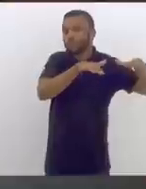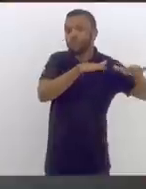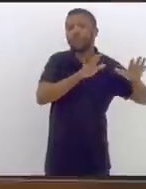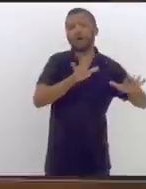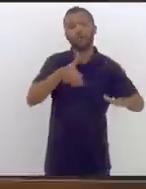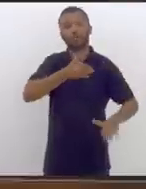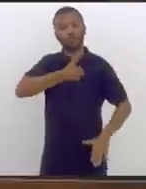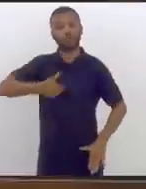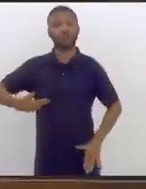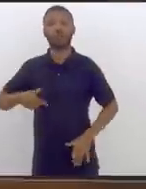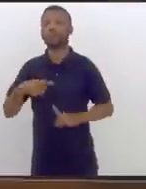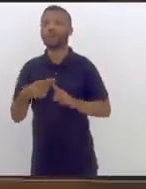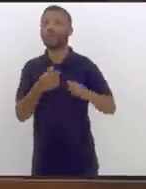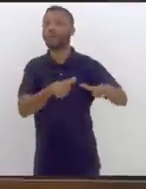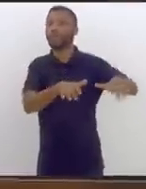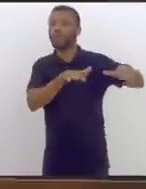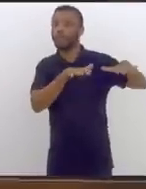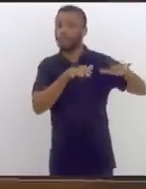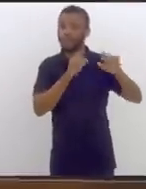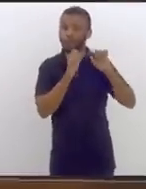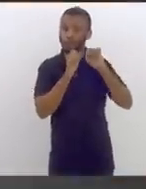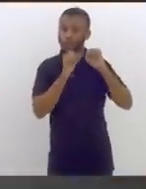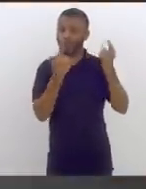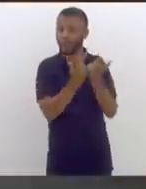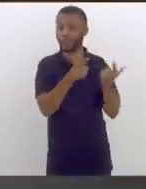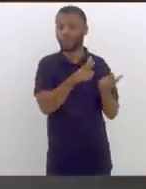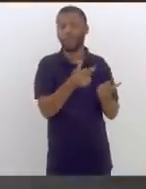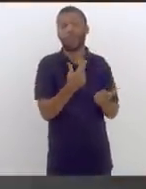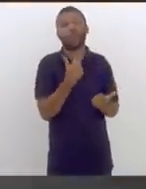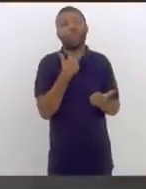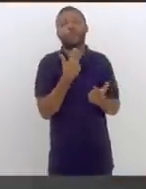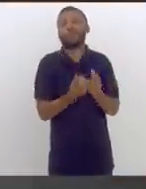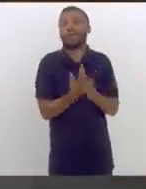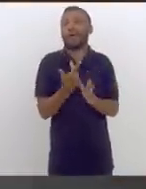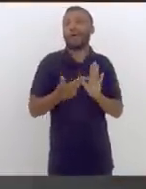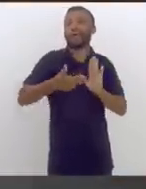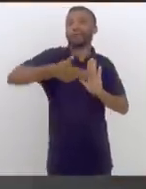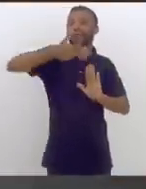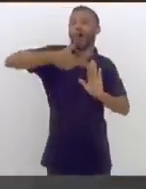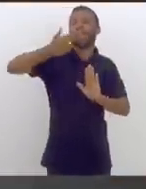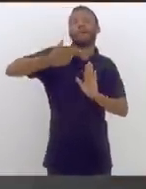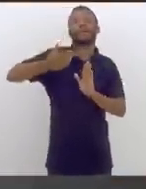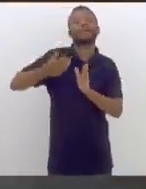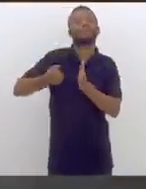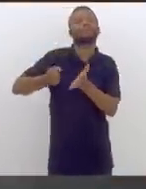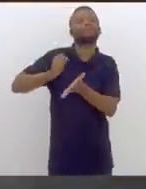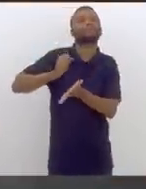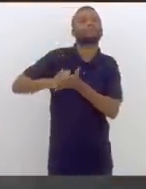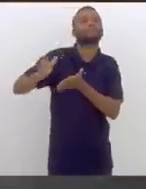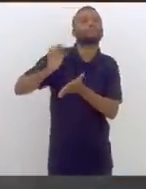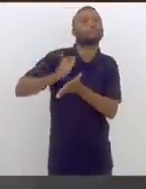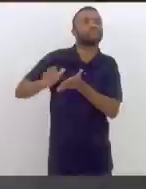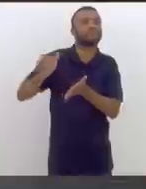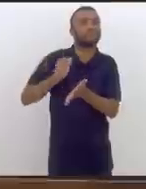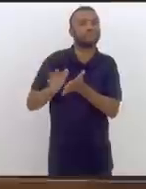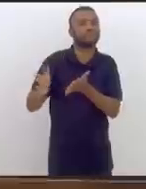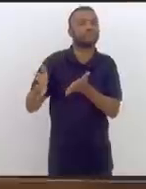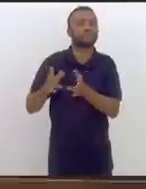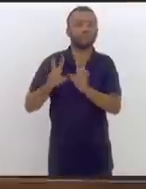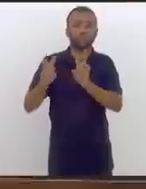o Parlamento não pode criar não pode criar normas que gerem despesa sob pena da